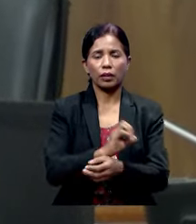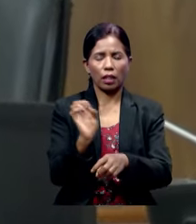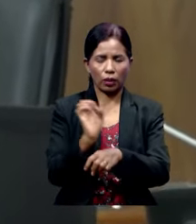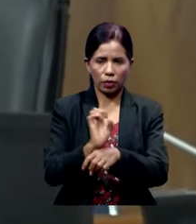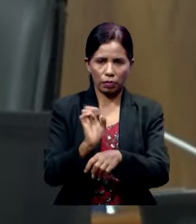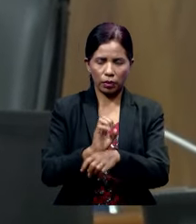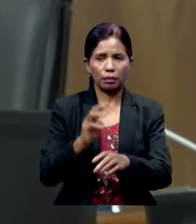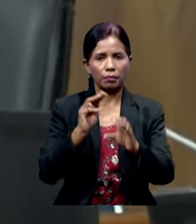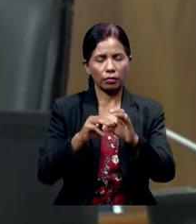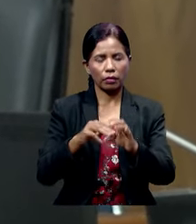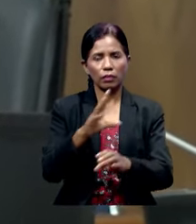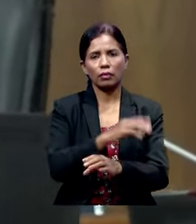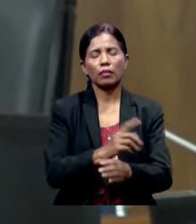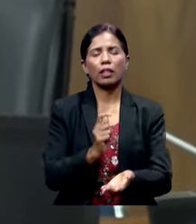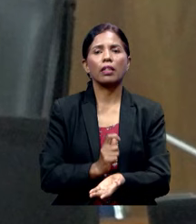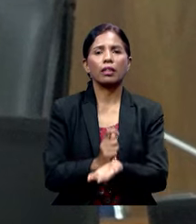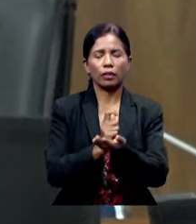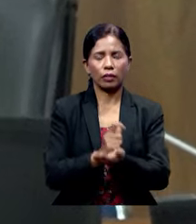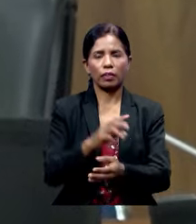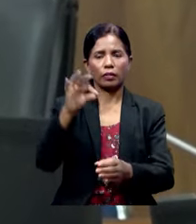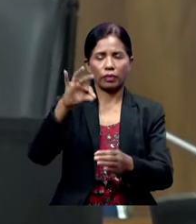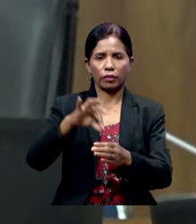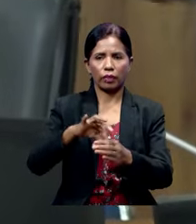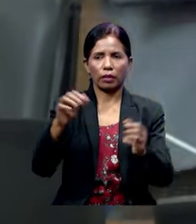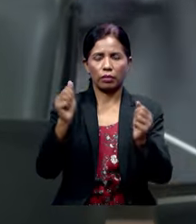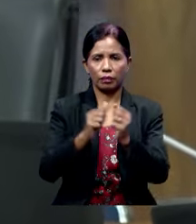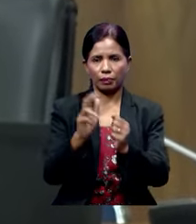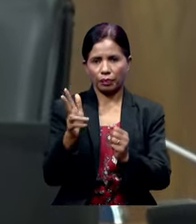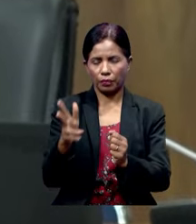no atauru ia generalidade, ho votu a favor tolu